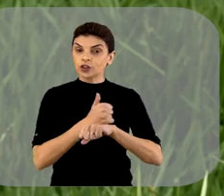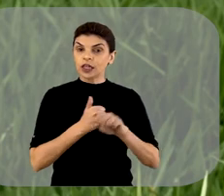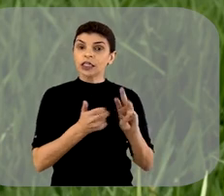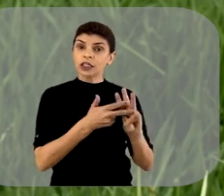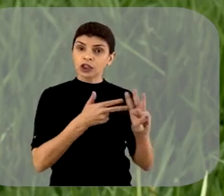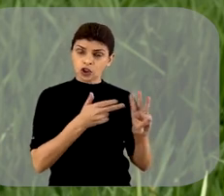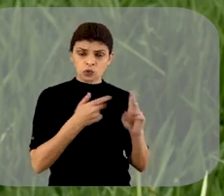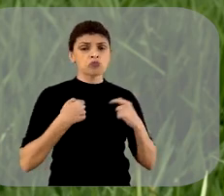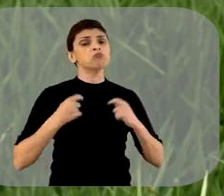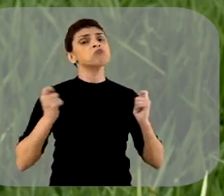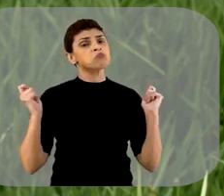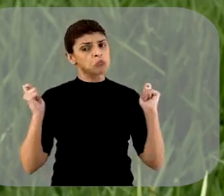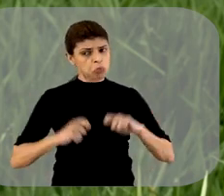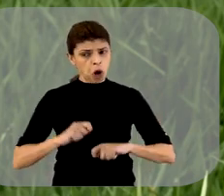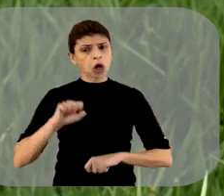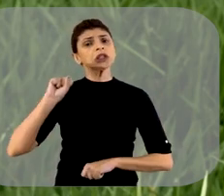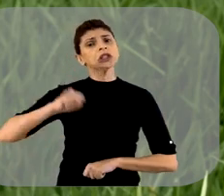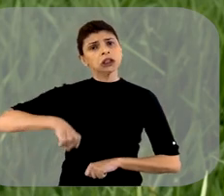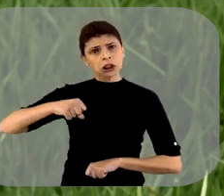pode ser